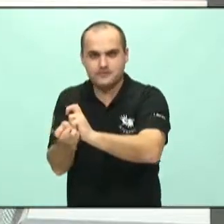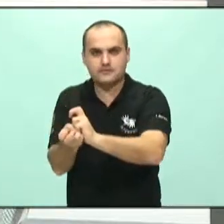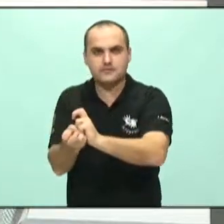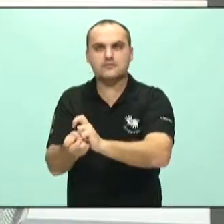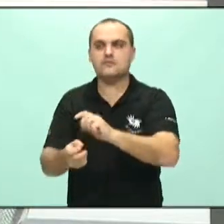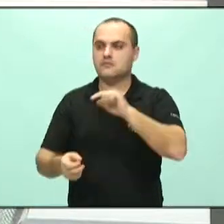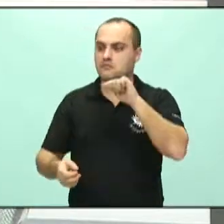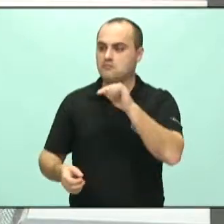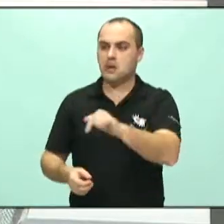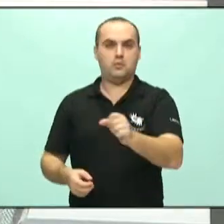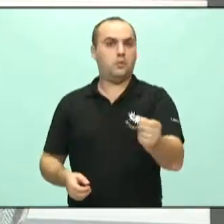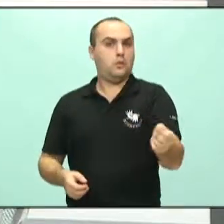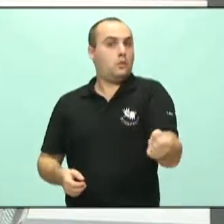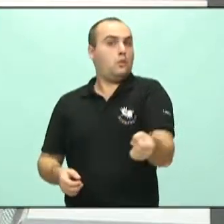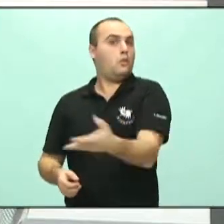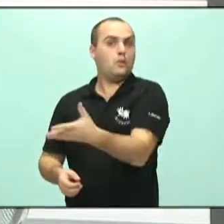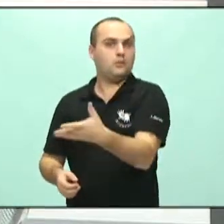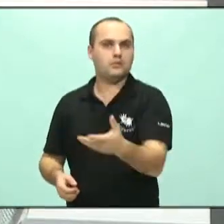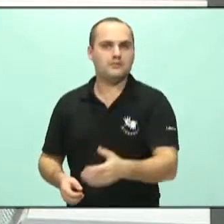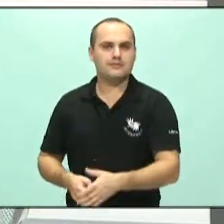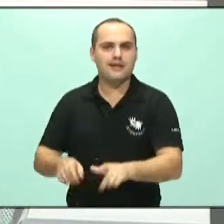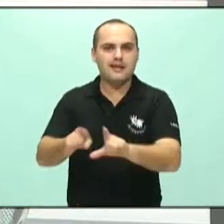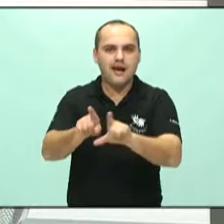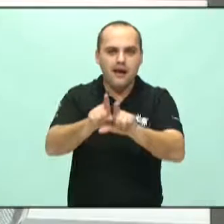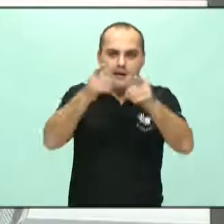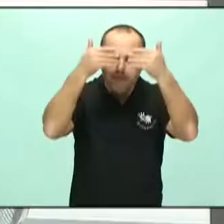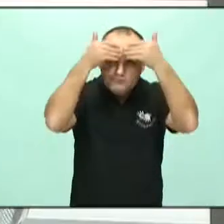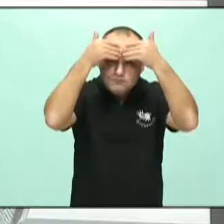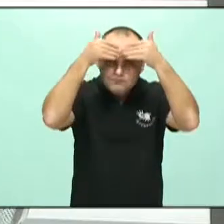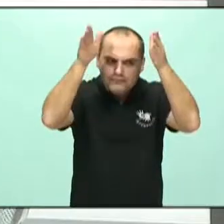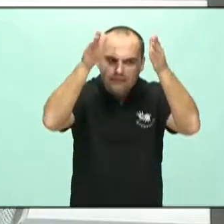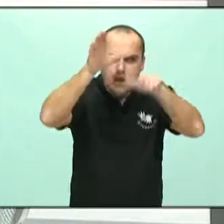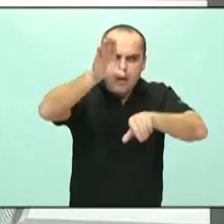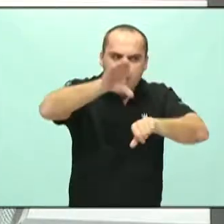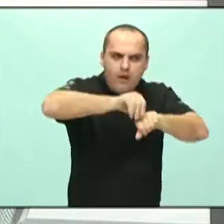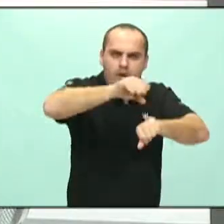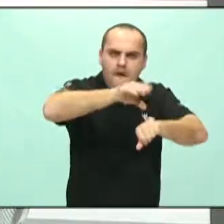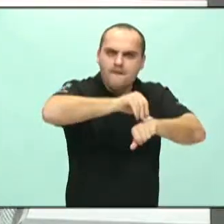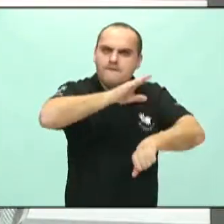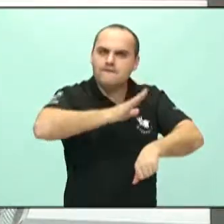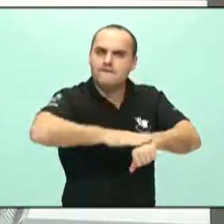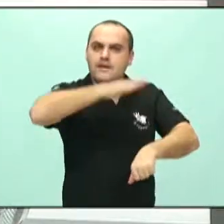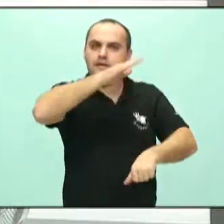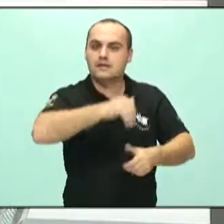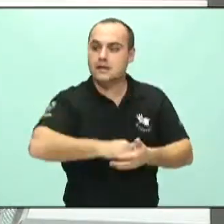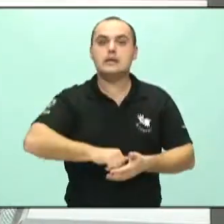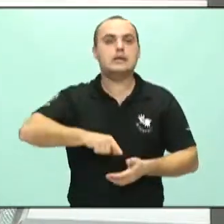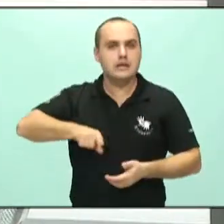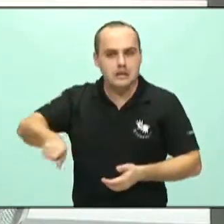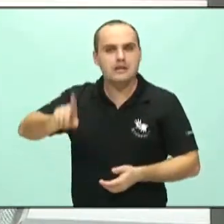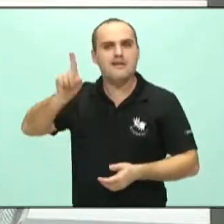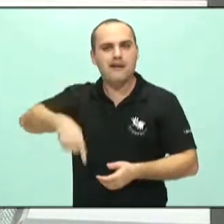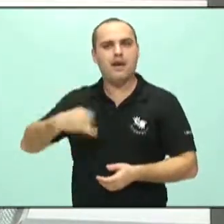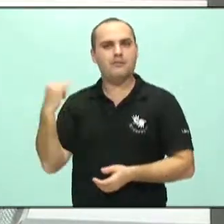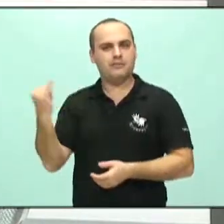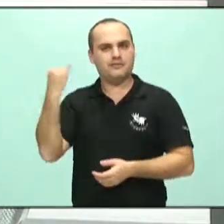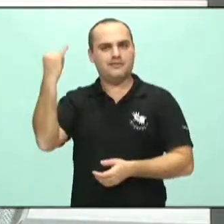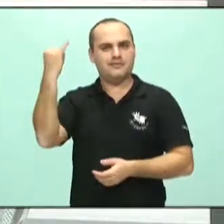foi inovador, ampliou o conhecimento que eles tinham e é relevante